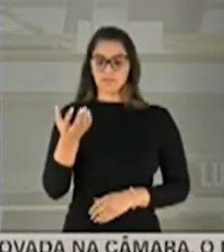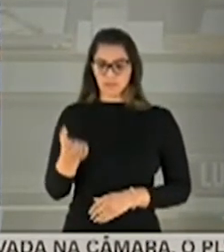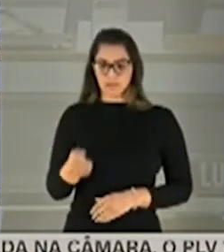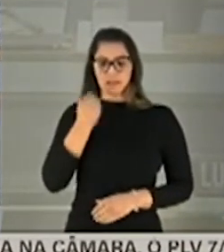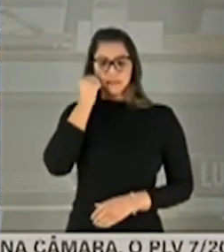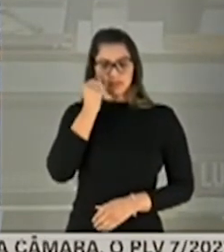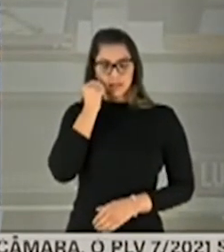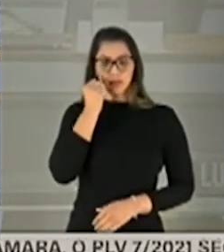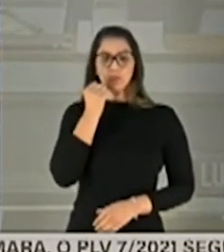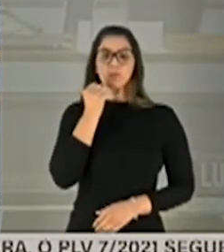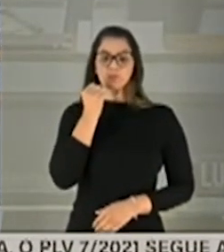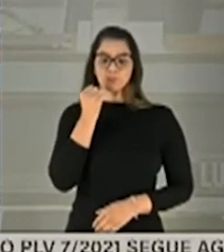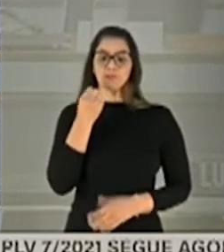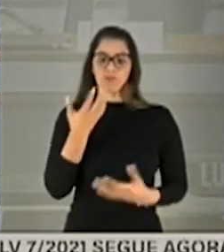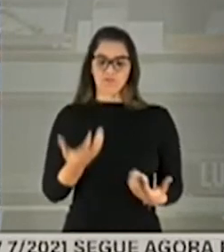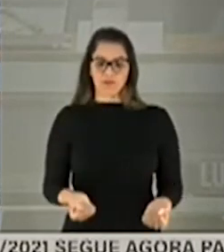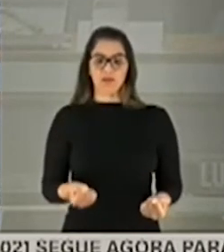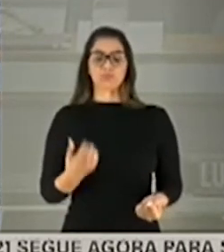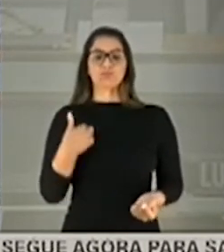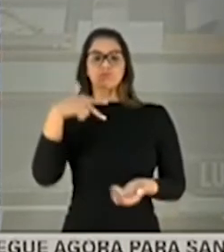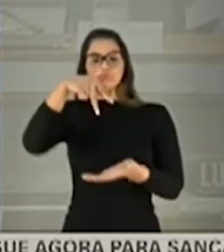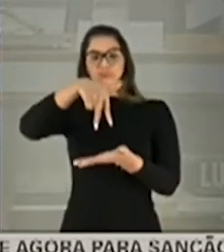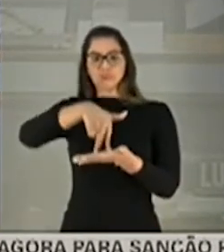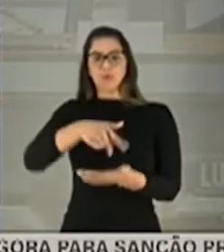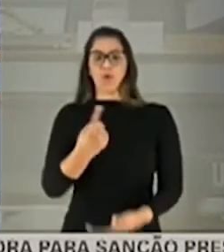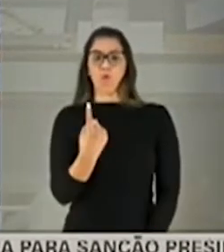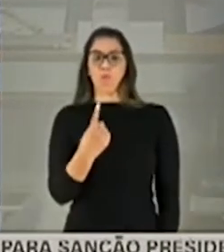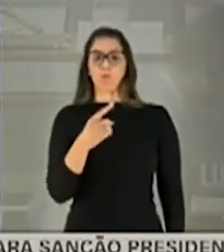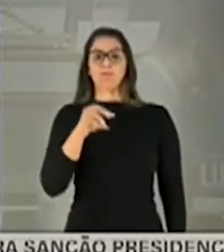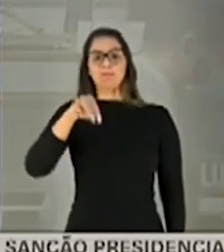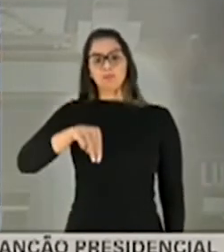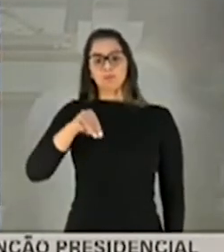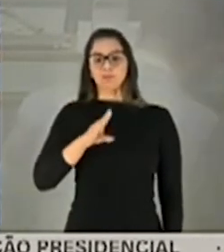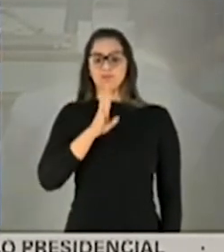Carvalho e vamos fazer um minuto de silêncio, todos em pé, por favor.